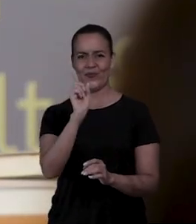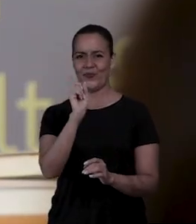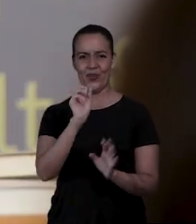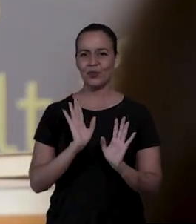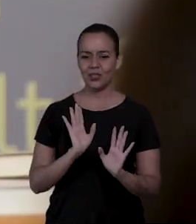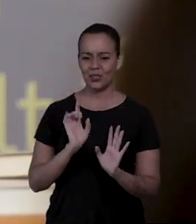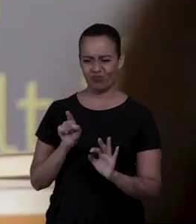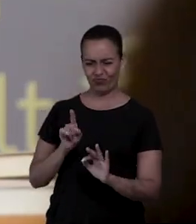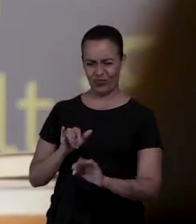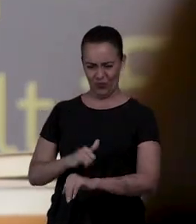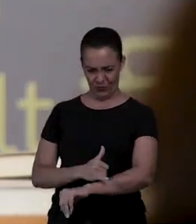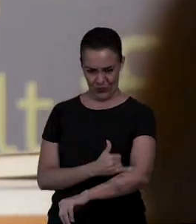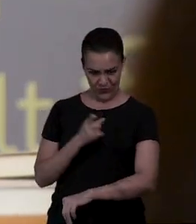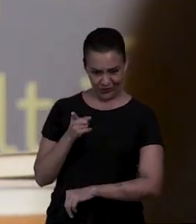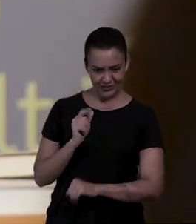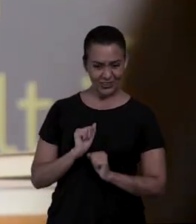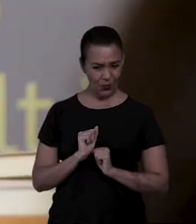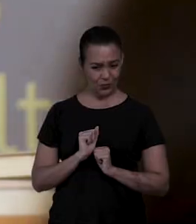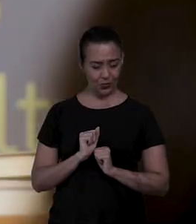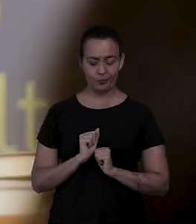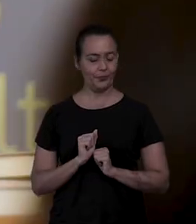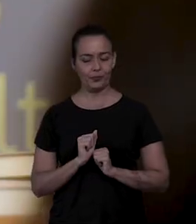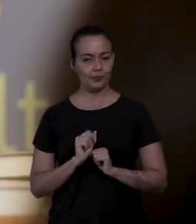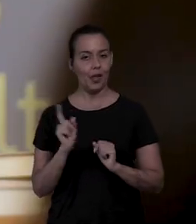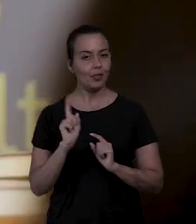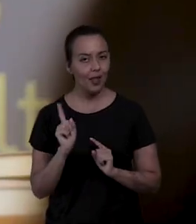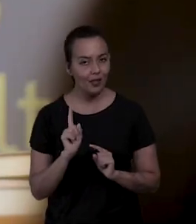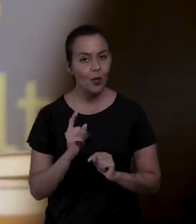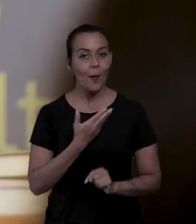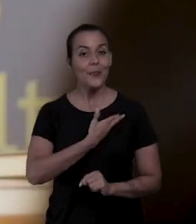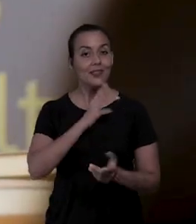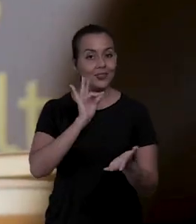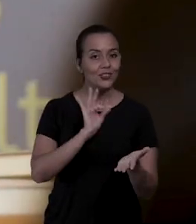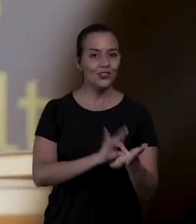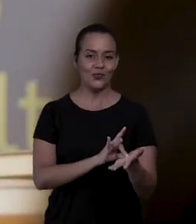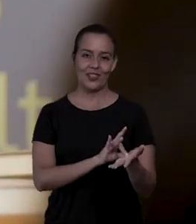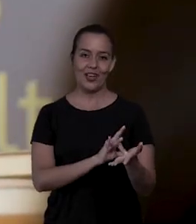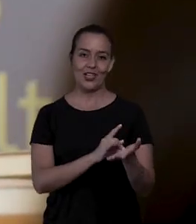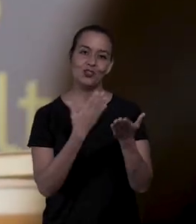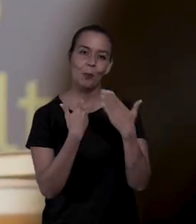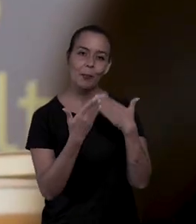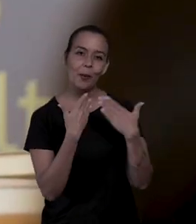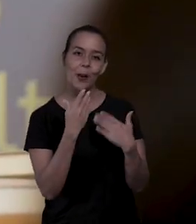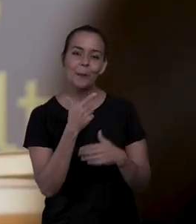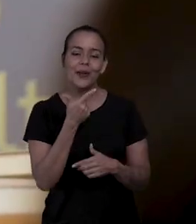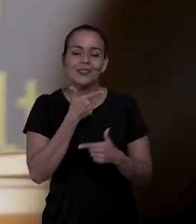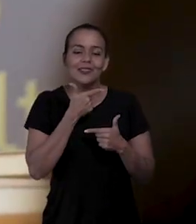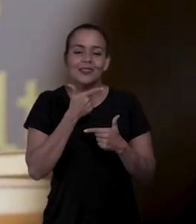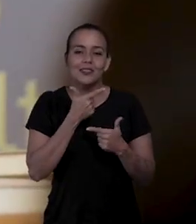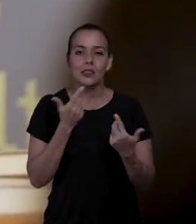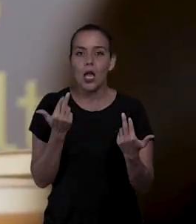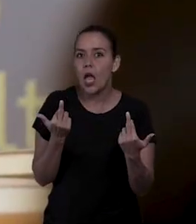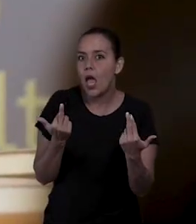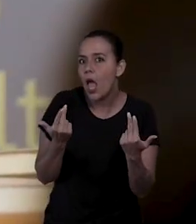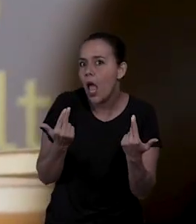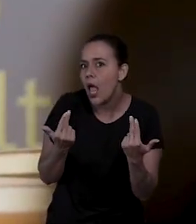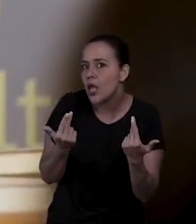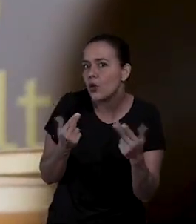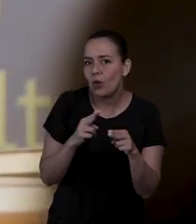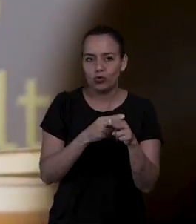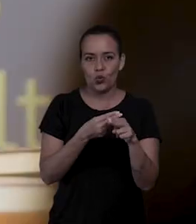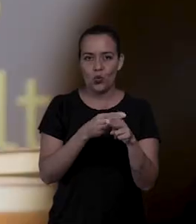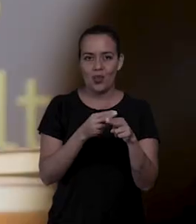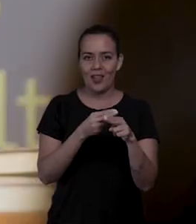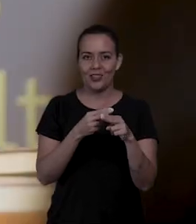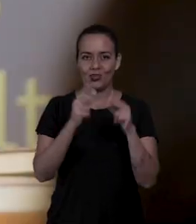Não. Aquela amiga de verdade que você pode falar, rir. É tão bom quanto o chocolate. Libera